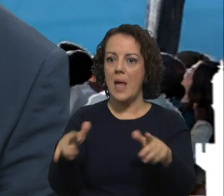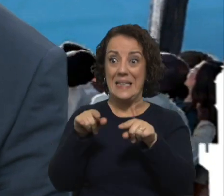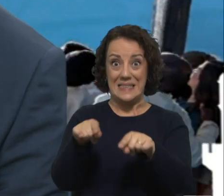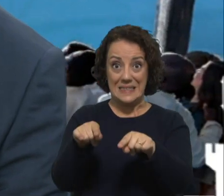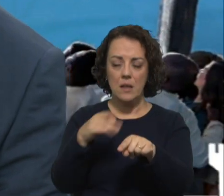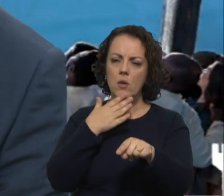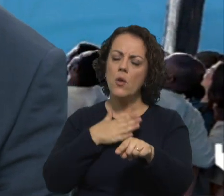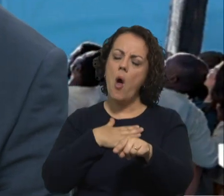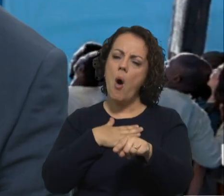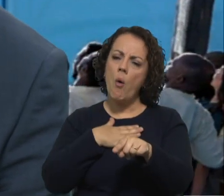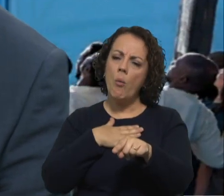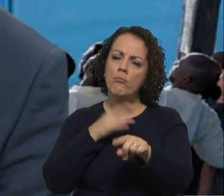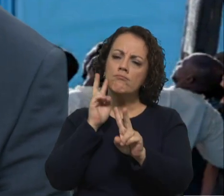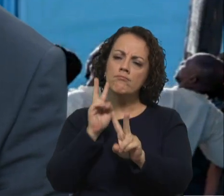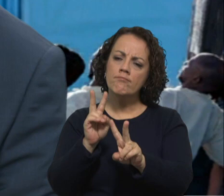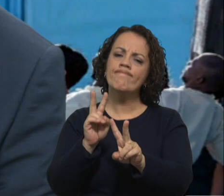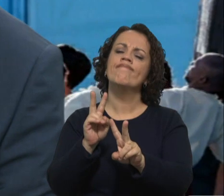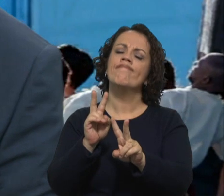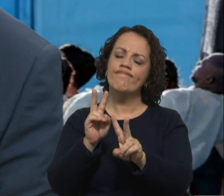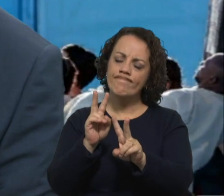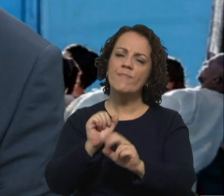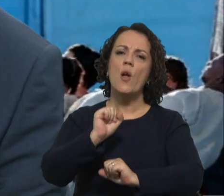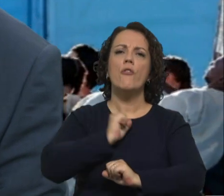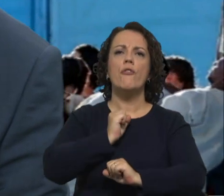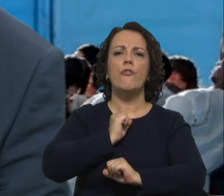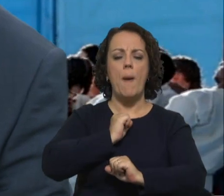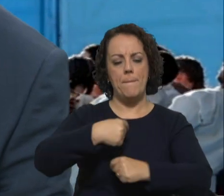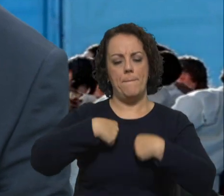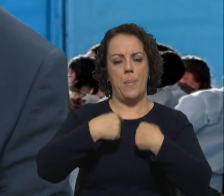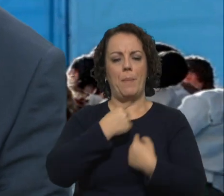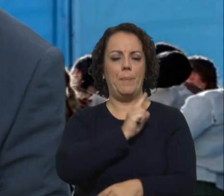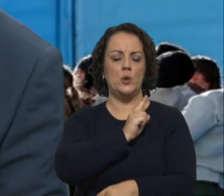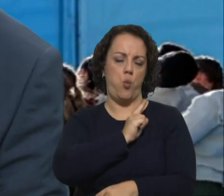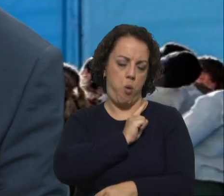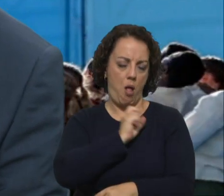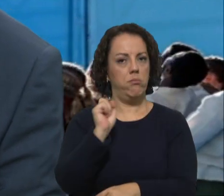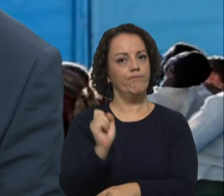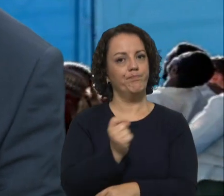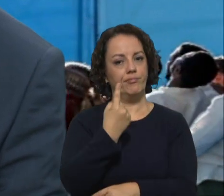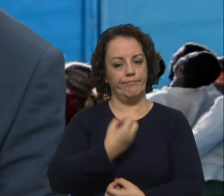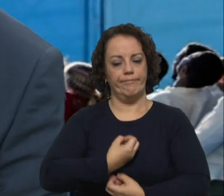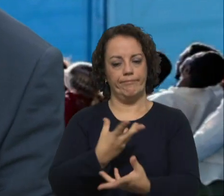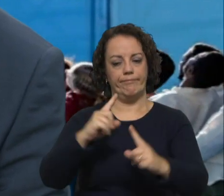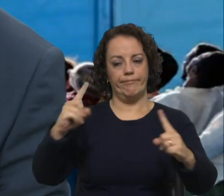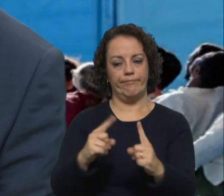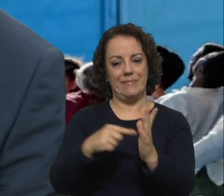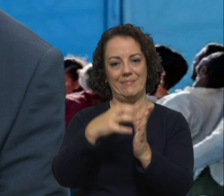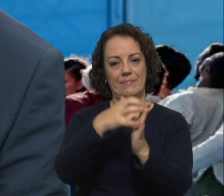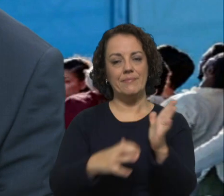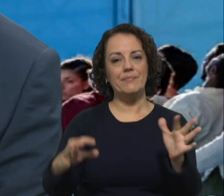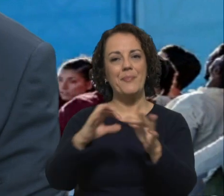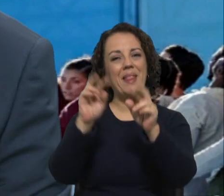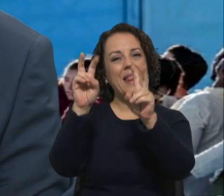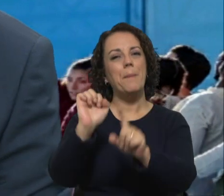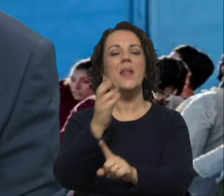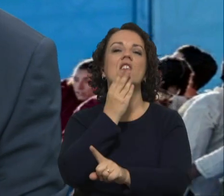de, pela primeira vez, oferecer a minha própria síntese pessoal sobre estas matérias, sobre a história do Israel Antigo. E